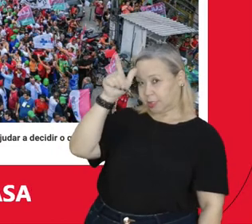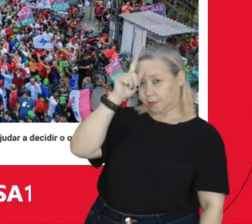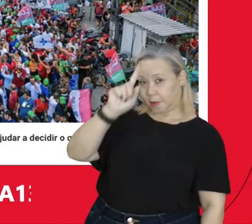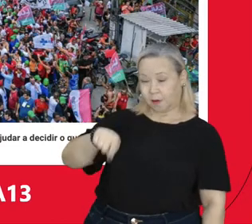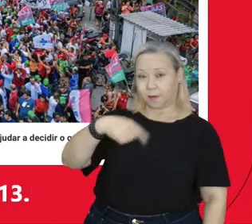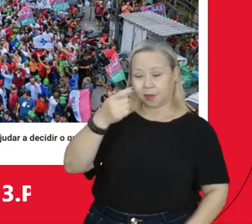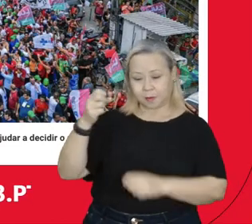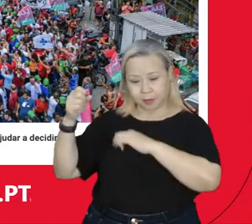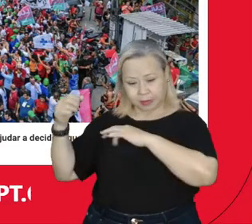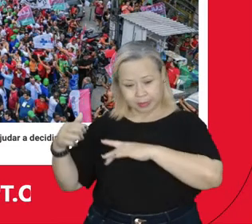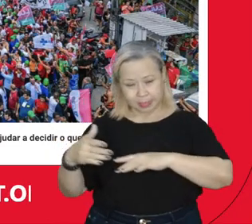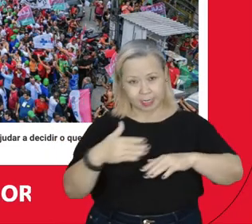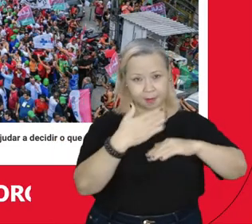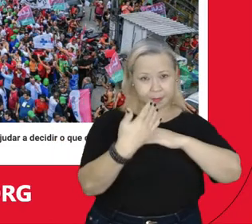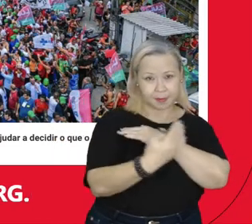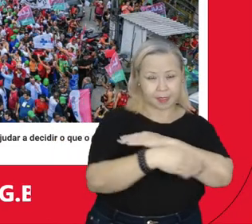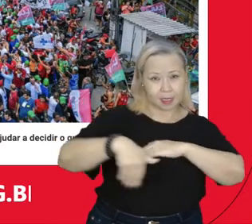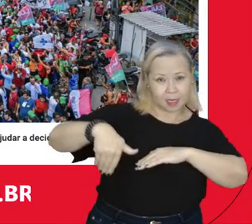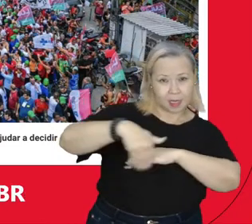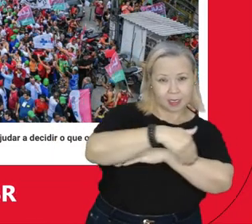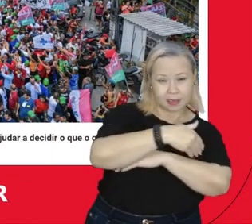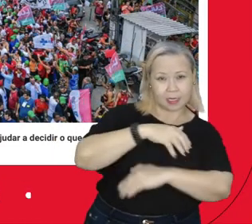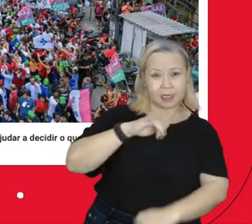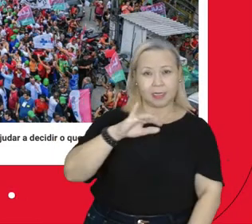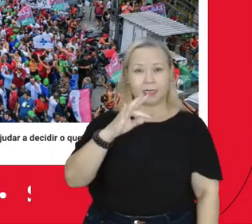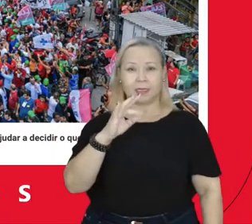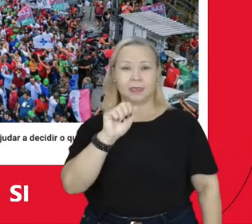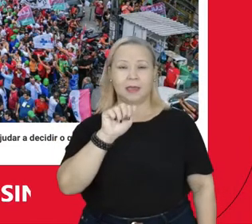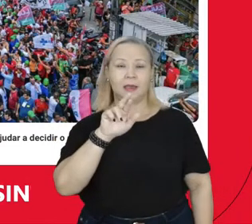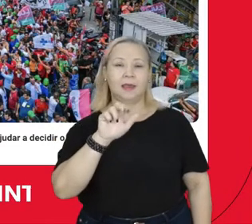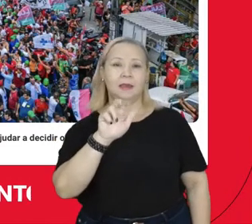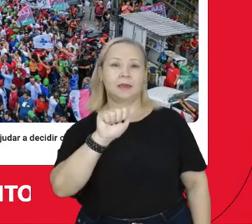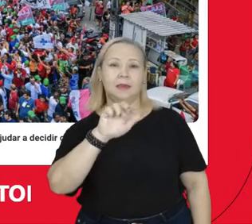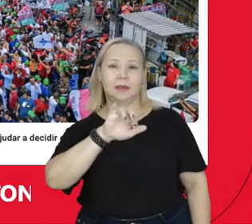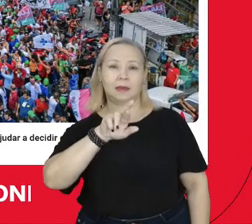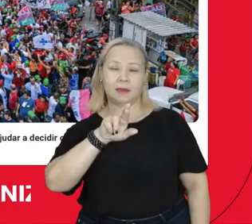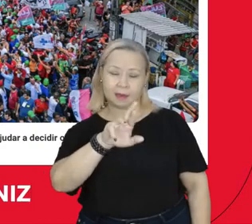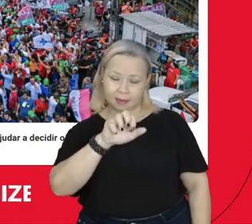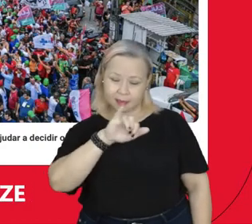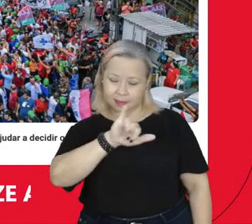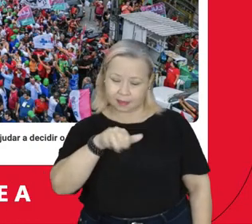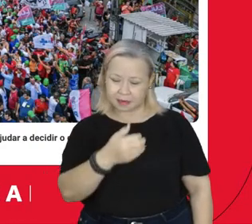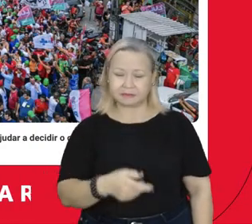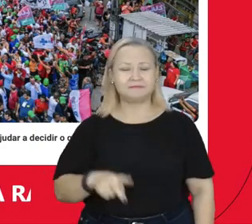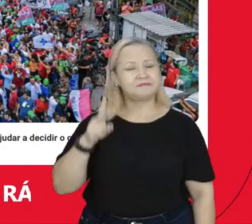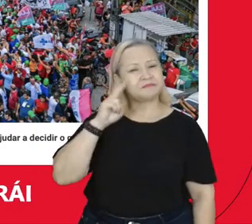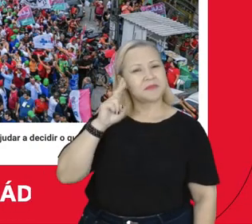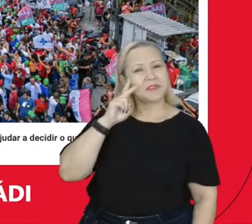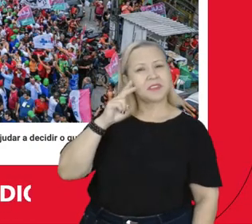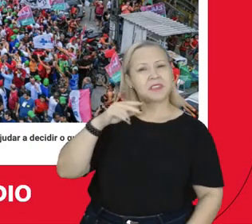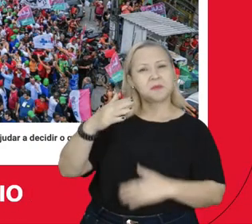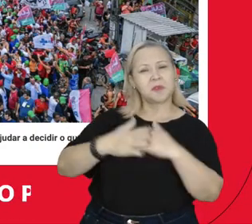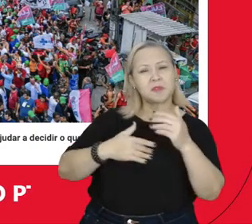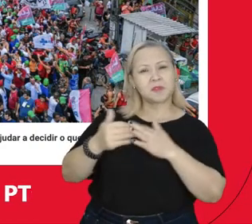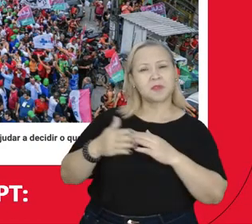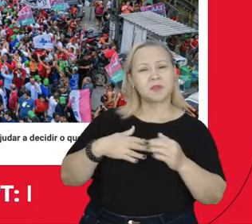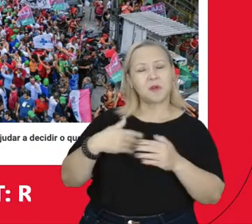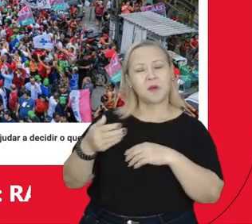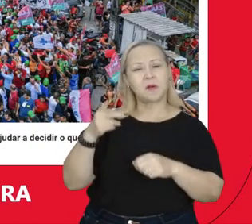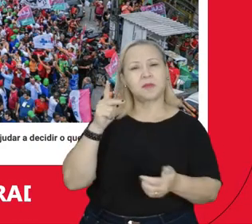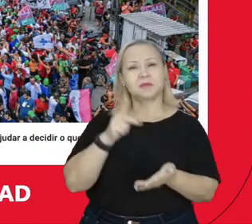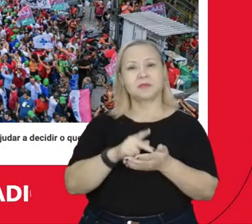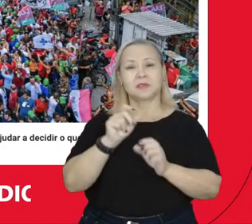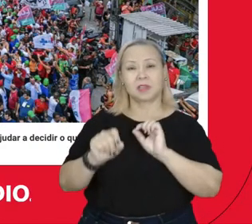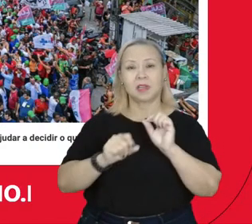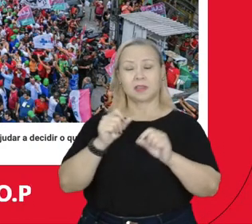do Itararé. Durante o discurso, Lula relembrou as principais obras e ações que foram realizadas durante o seu governo